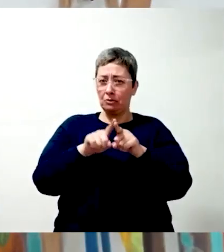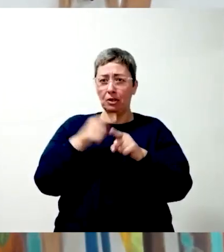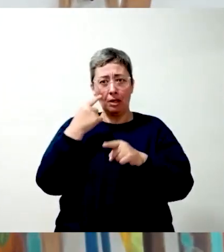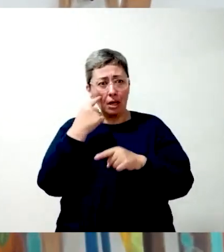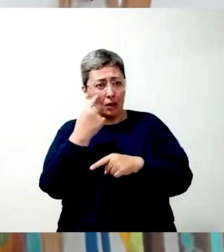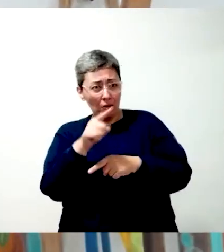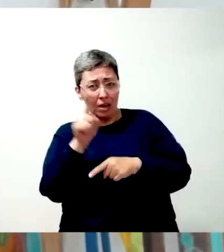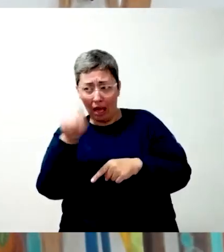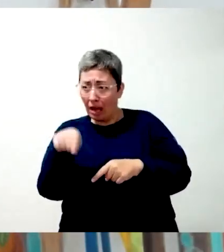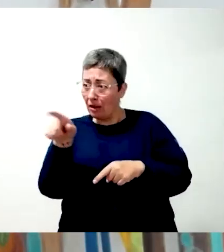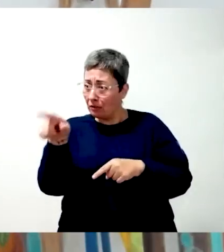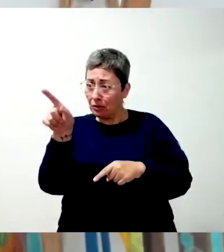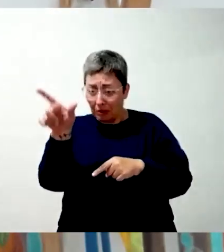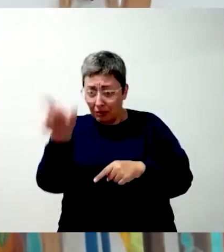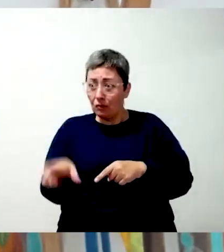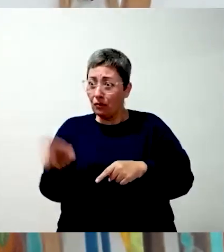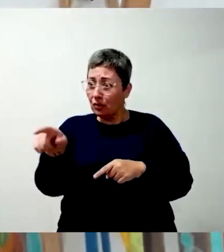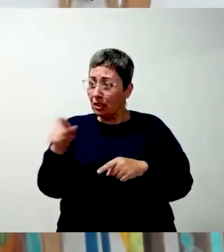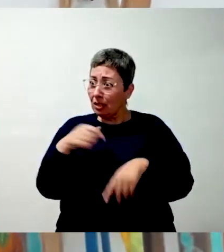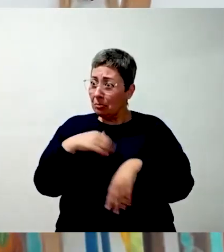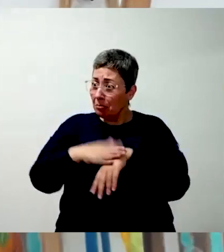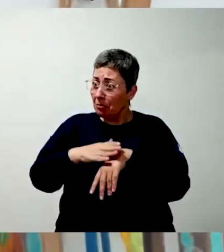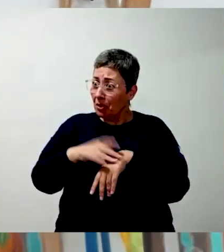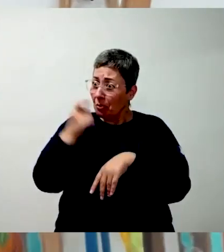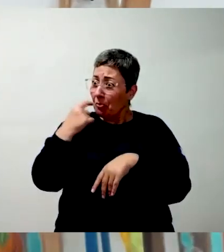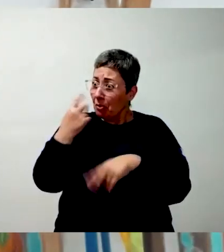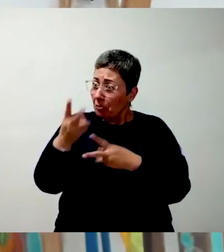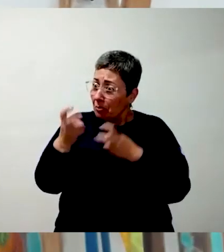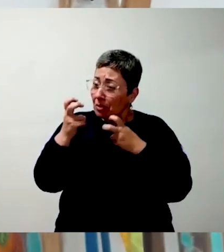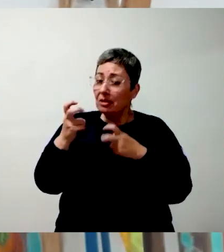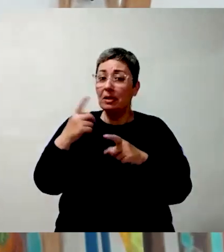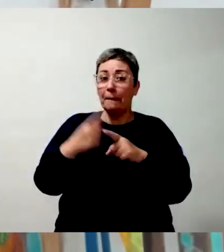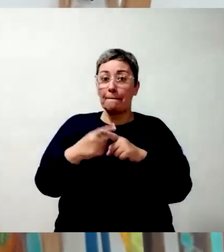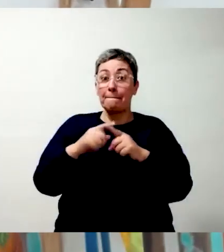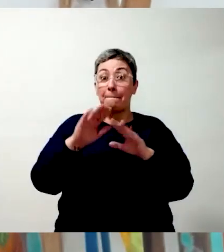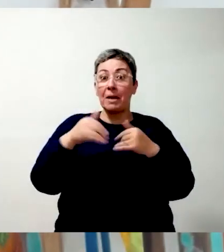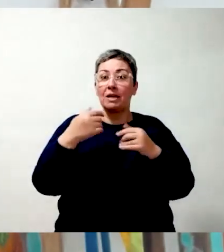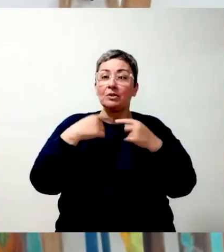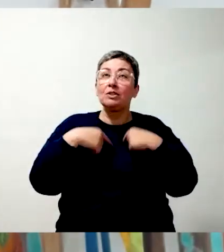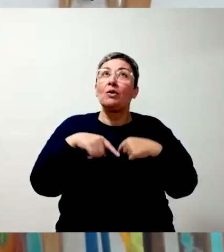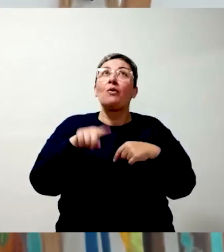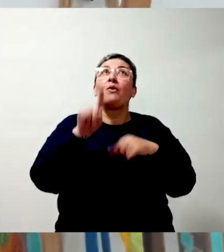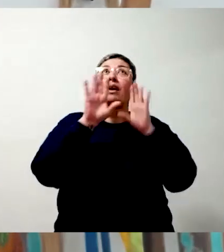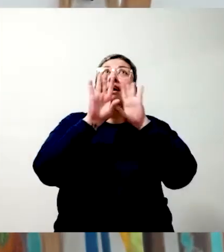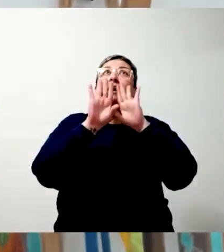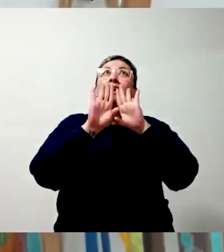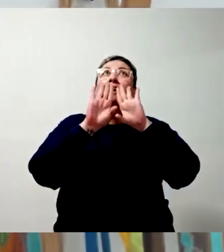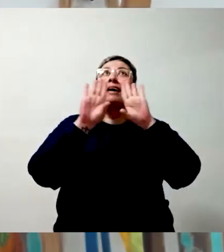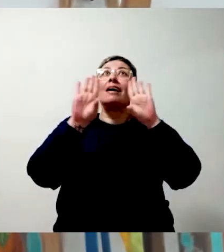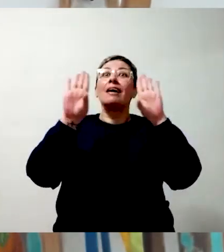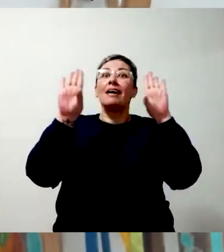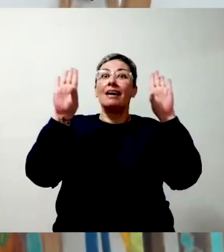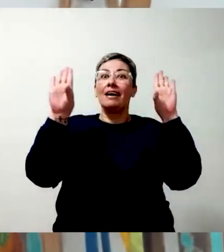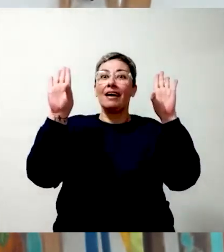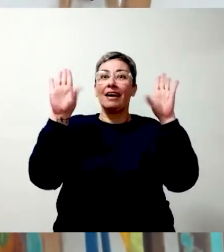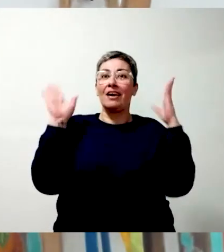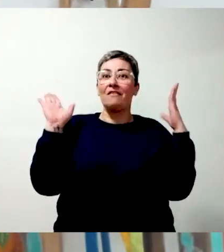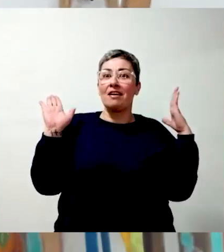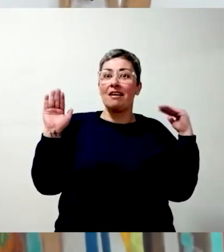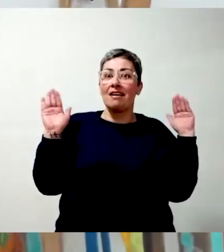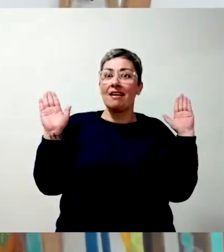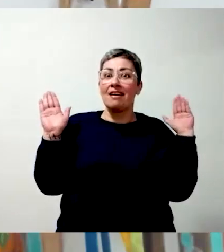e dentre elas eu vi você, meu companheiro. Mas quando olhei para o alto da igreja, eu